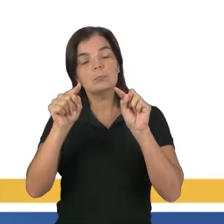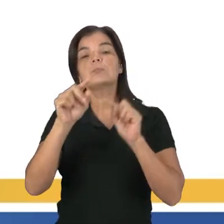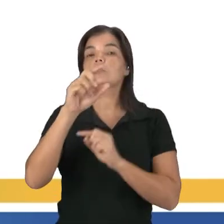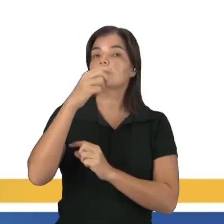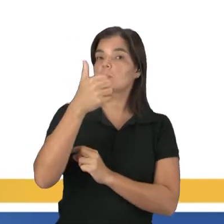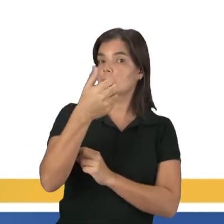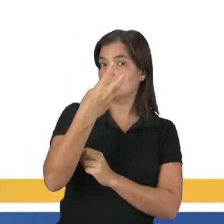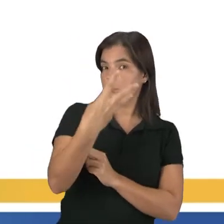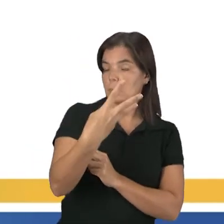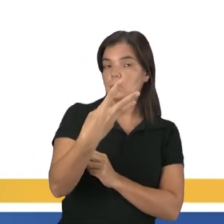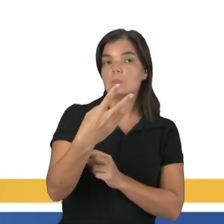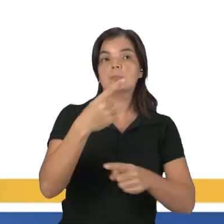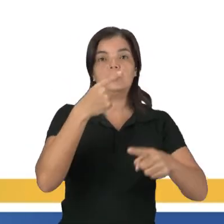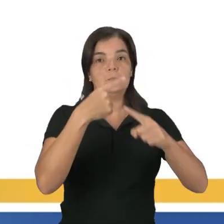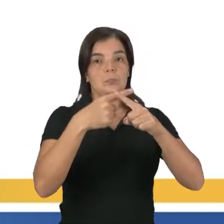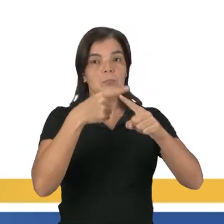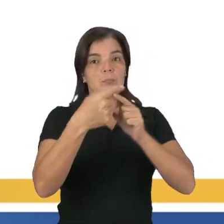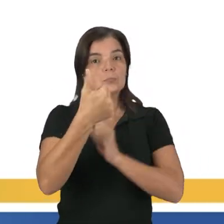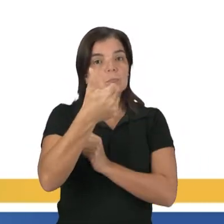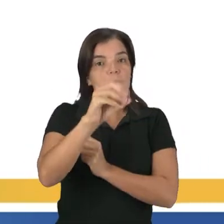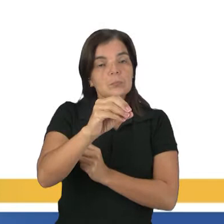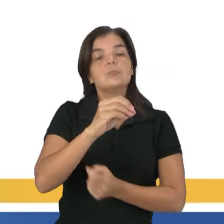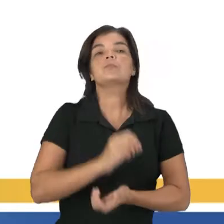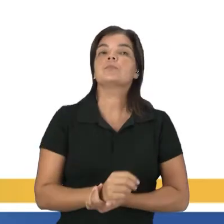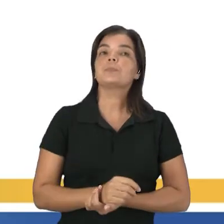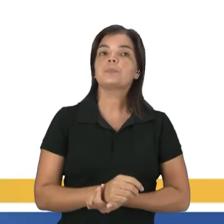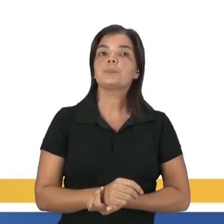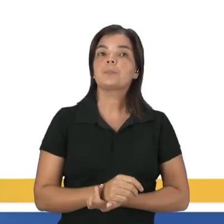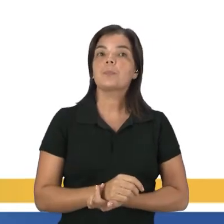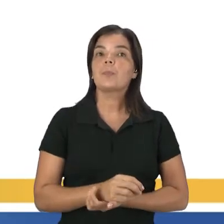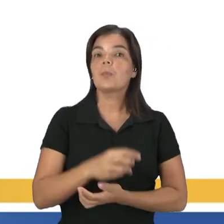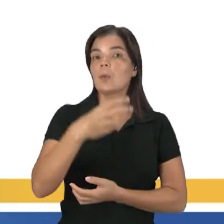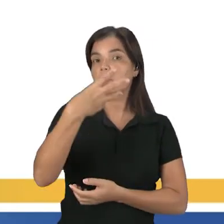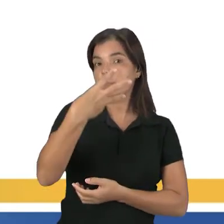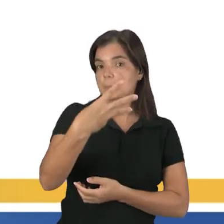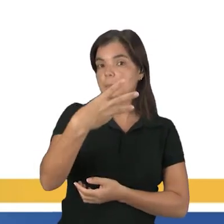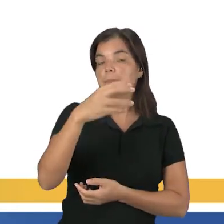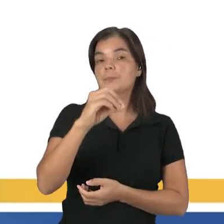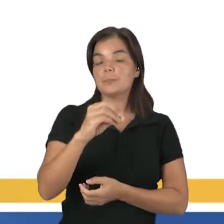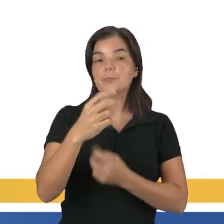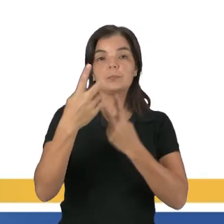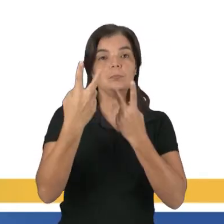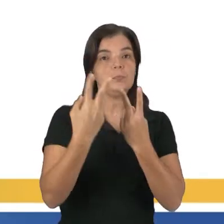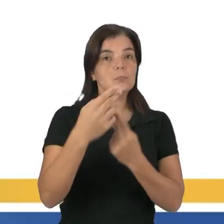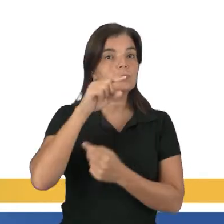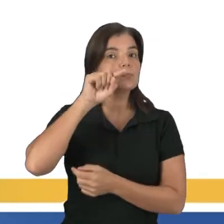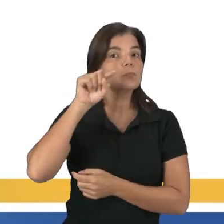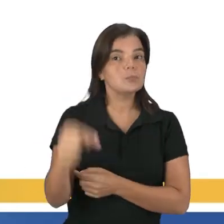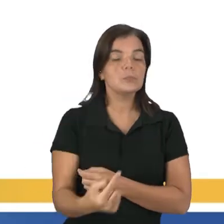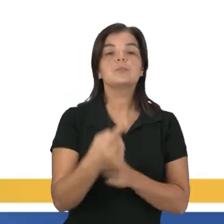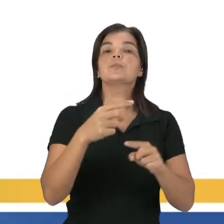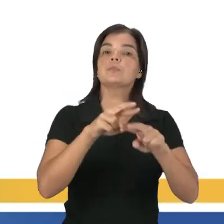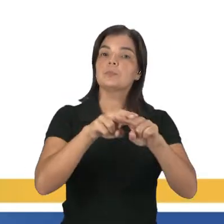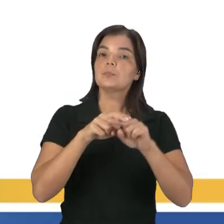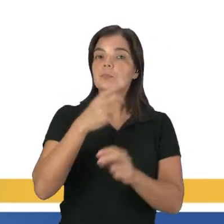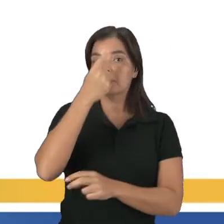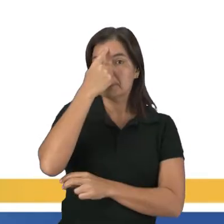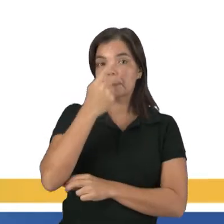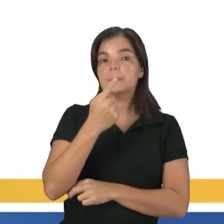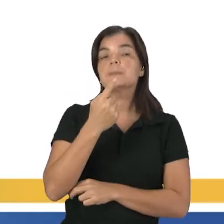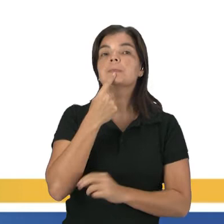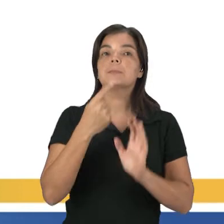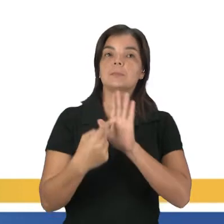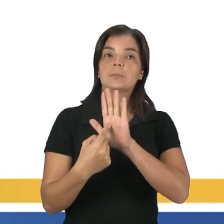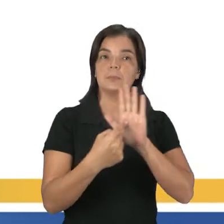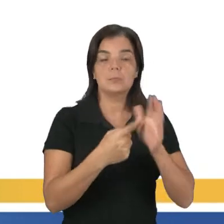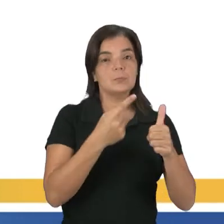por 10 3 vezes. E quando você multiplica o 10 3 vezes, ele mesmo vai ser igual a 1.000. Por isso que aí na imagem, tá?